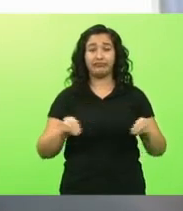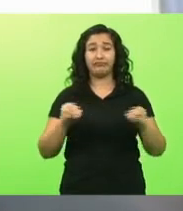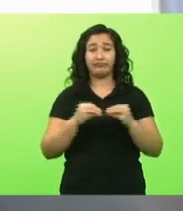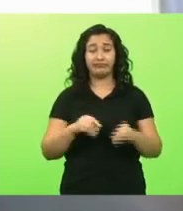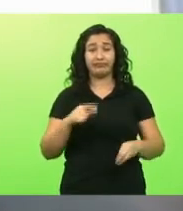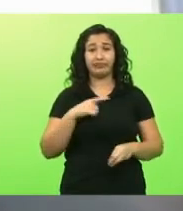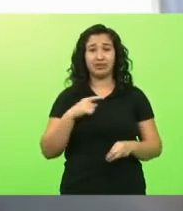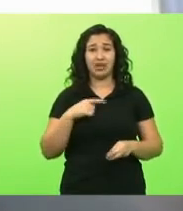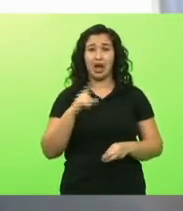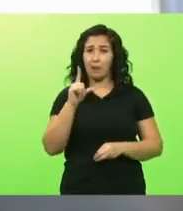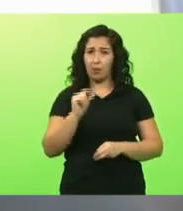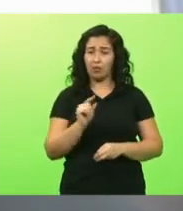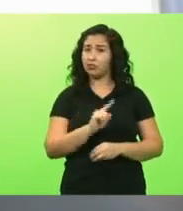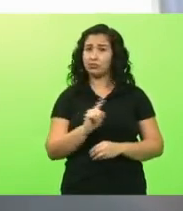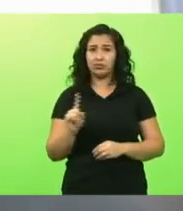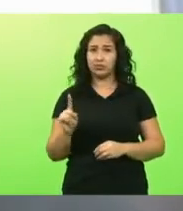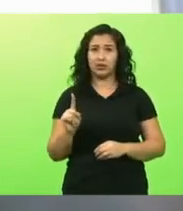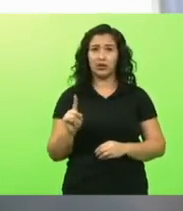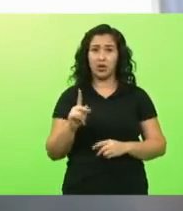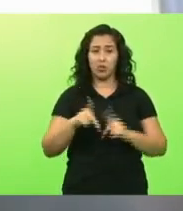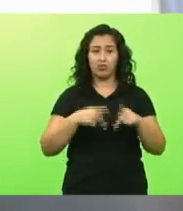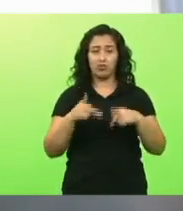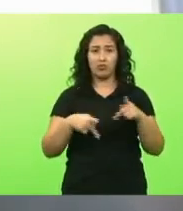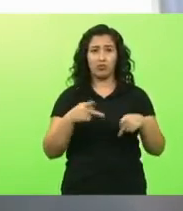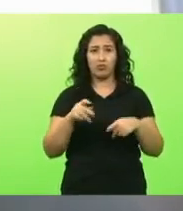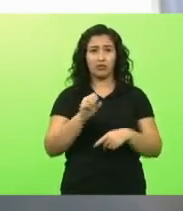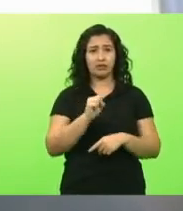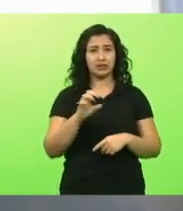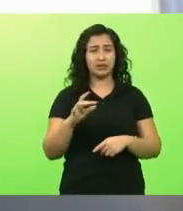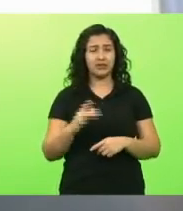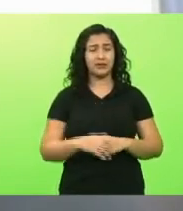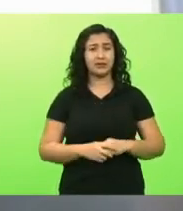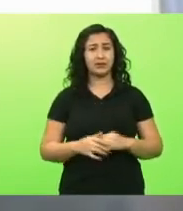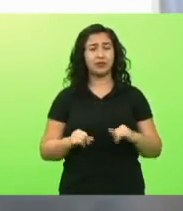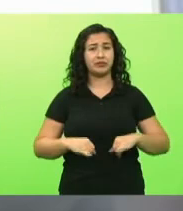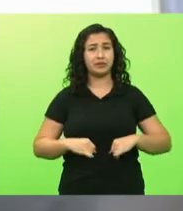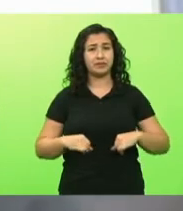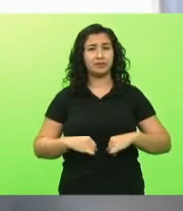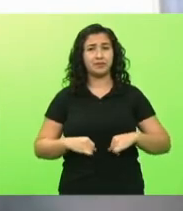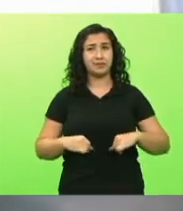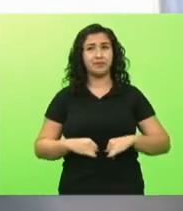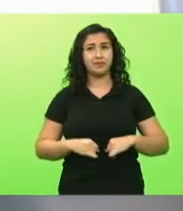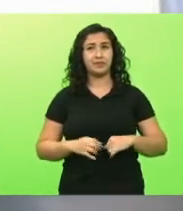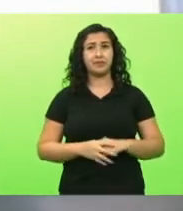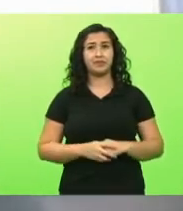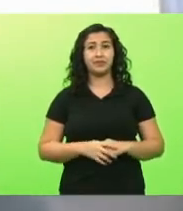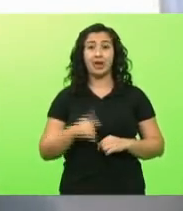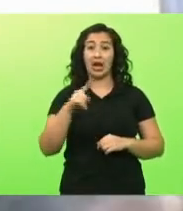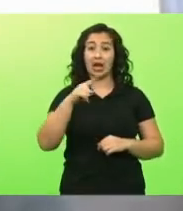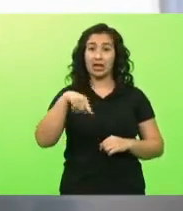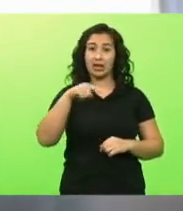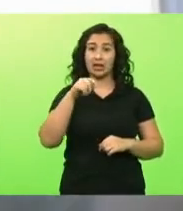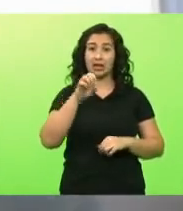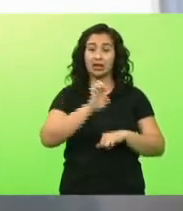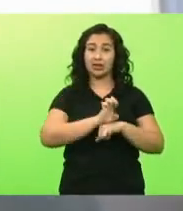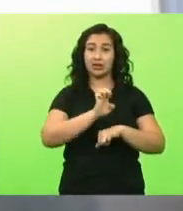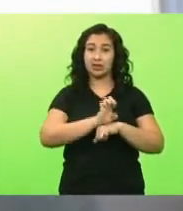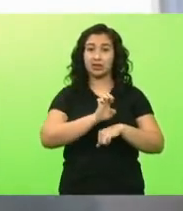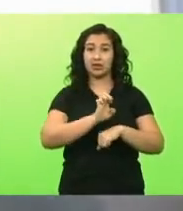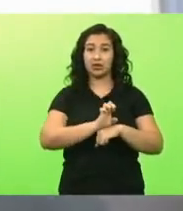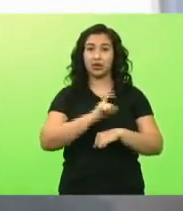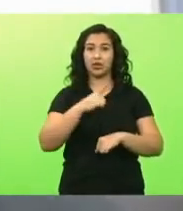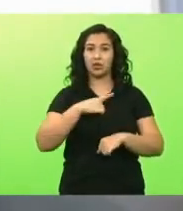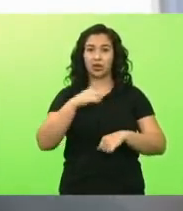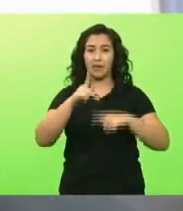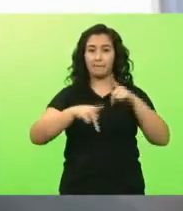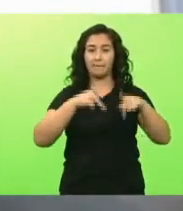pouca coisa para o povo catarinense. O nosso estado, ele tem hoje uma